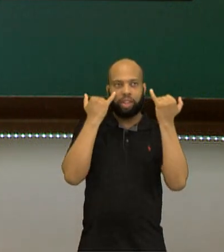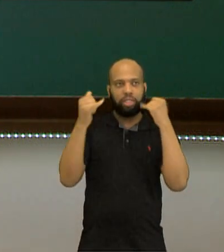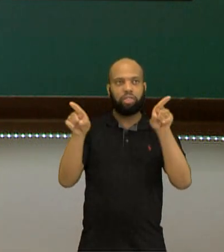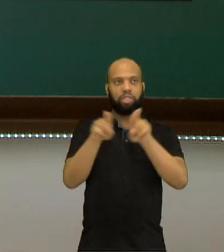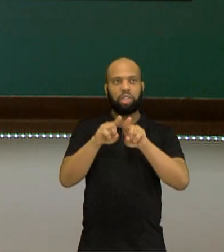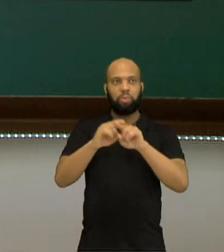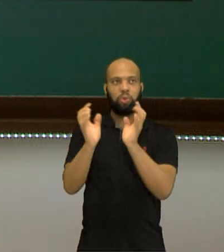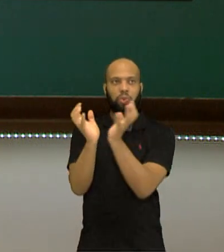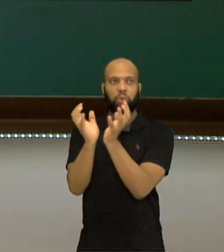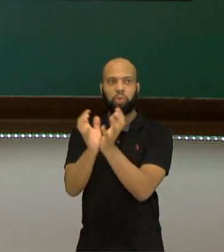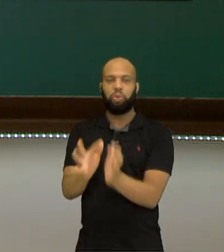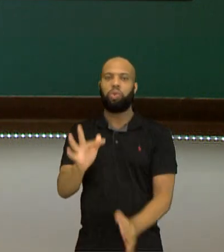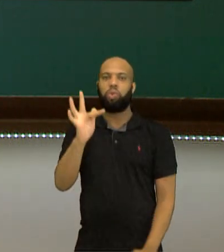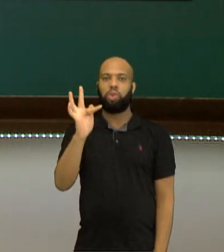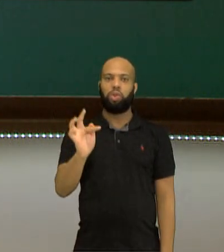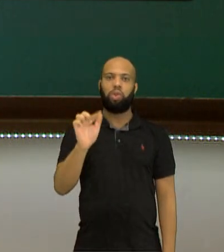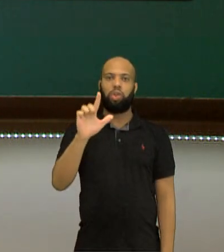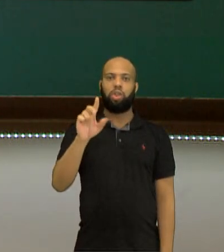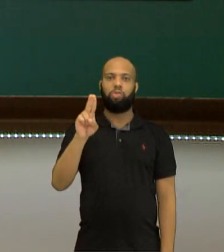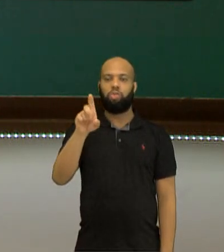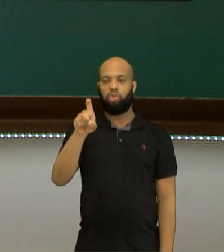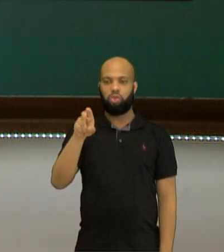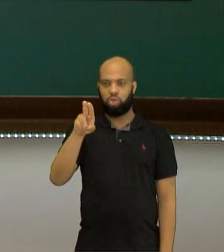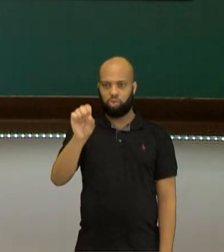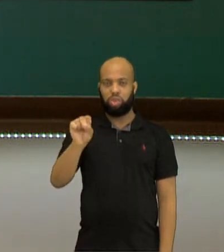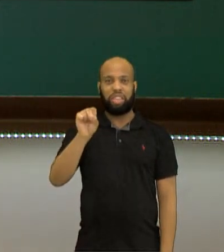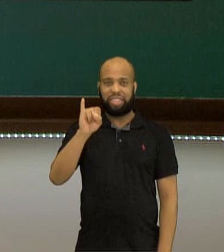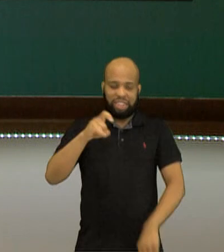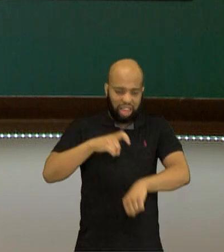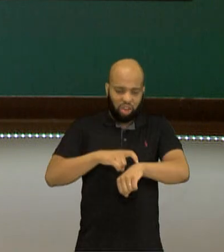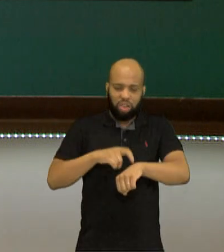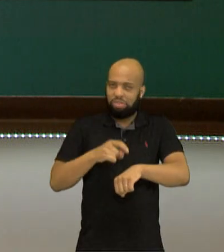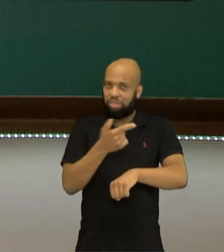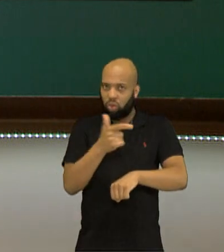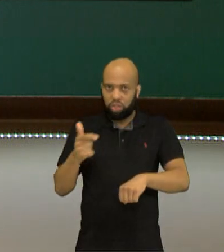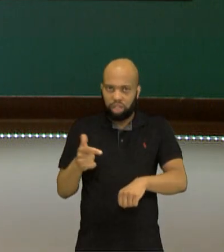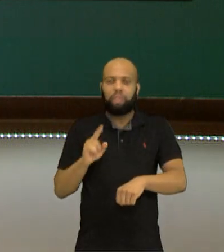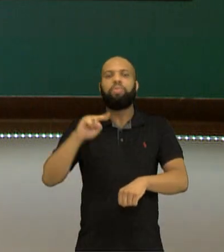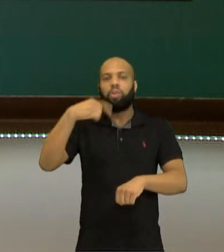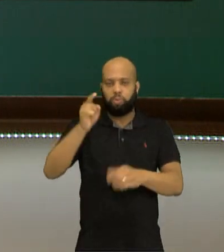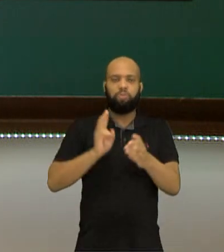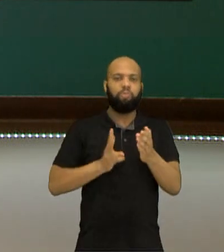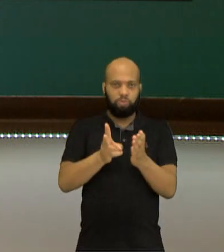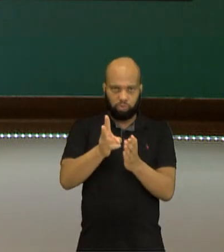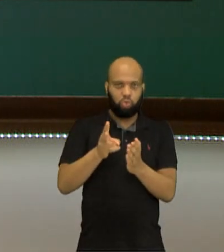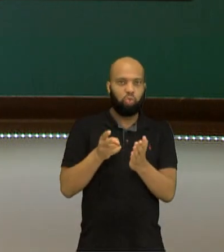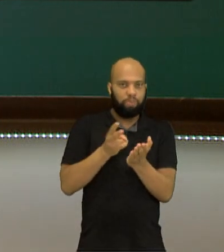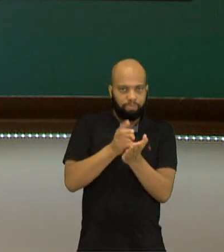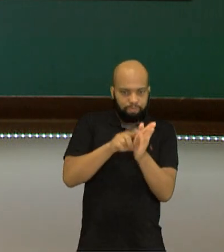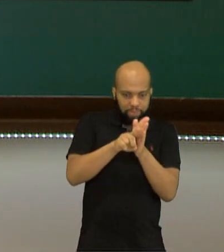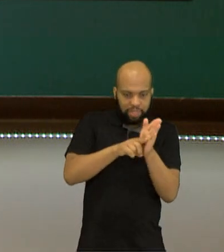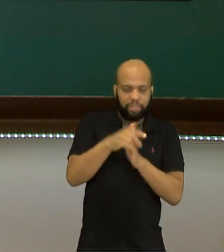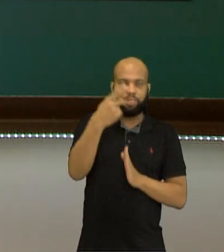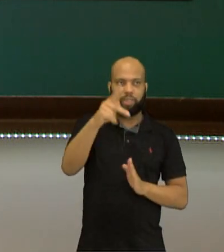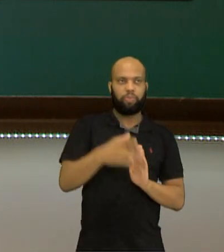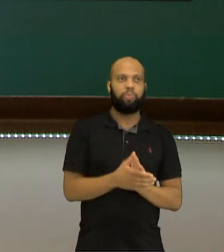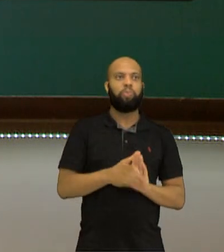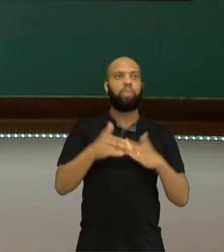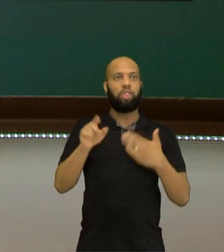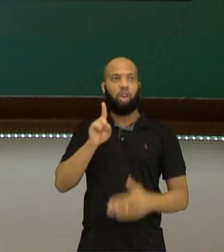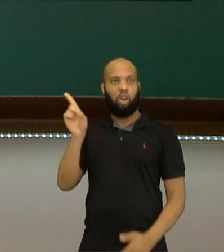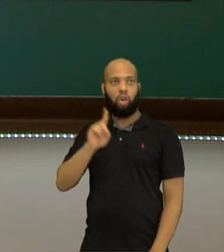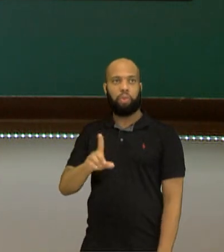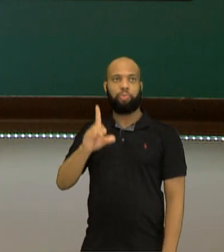Fluxus. Sei que o tempo é um pouco curto, mas fica o convite para depois da aula você correr e continuar com a sua pesquisa. Olha, lembra que eu falei do Marcel Duchamp,